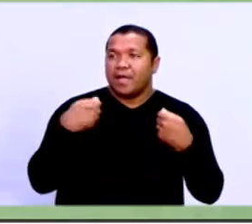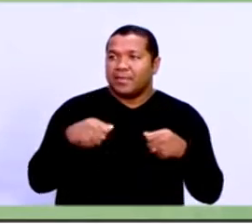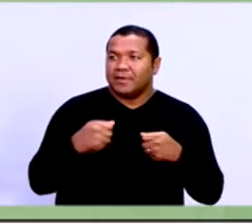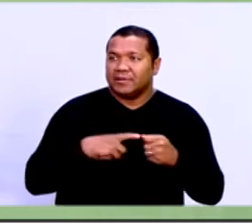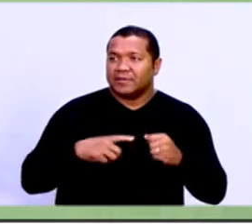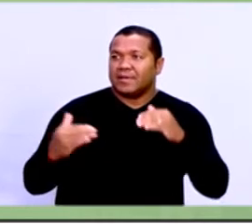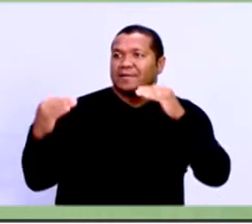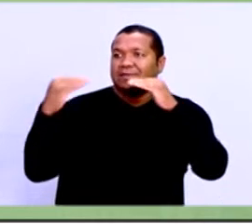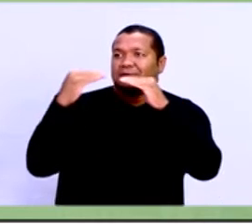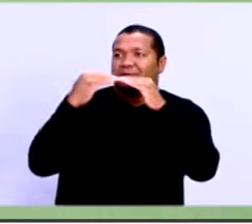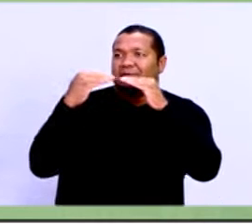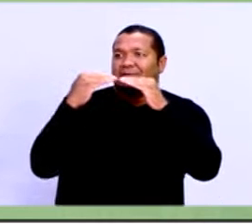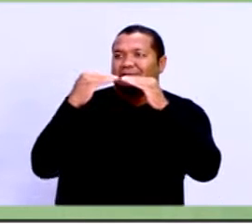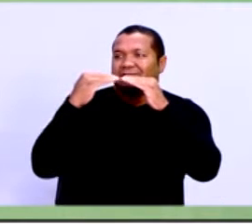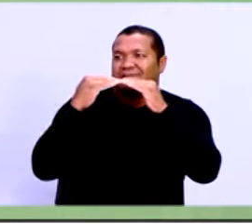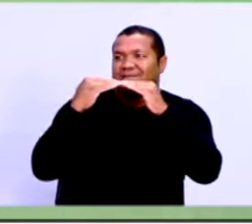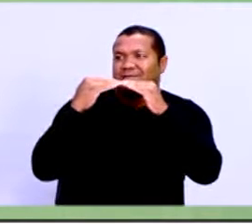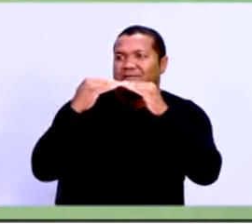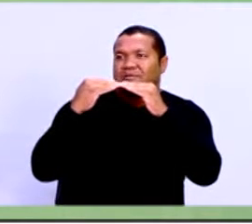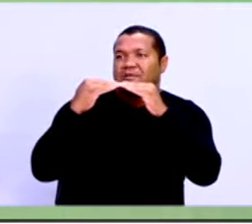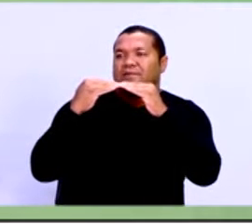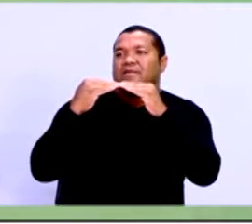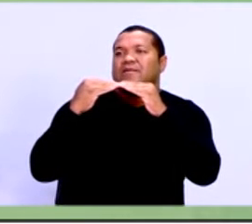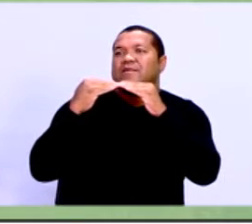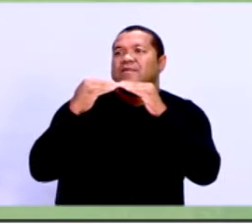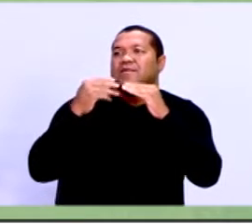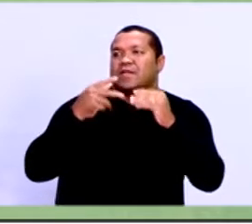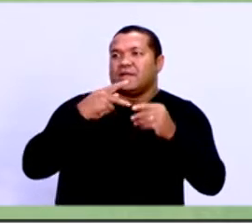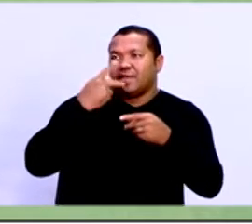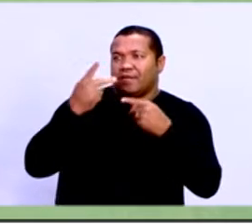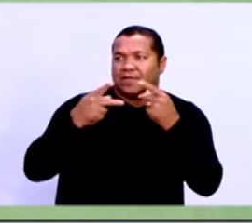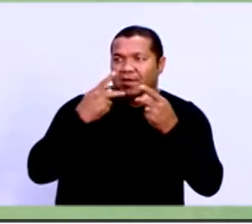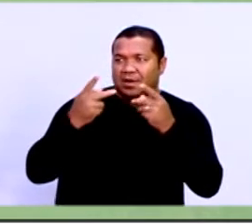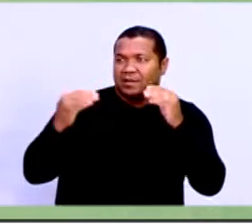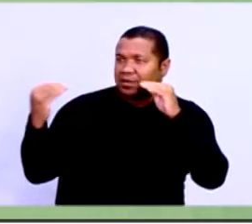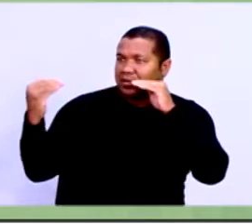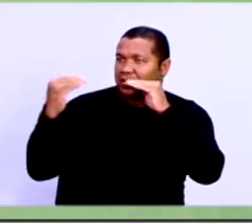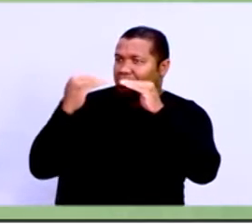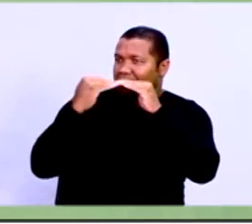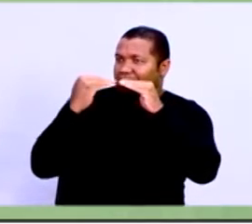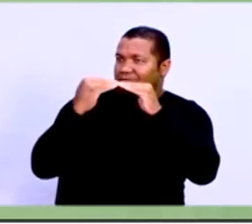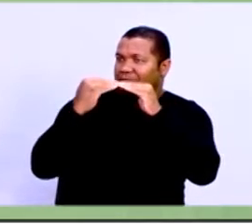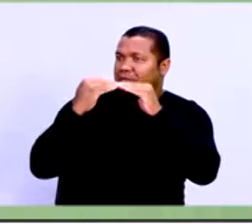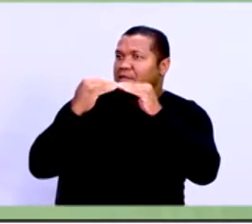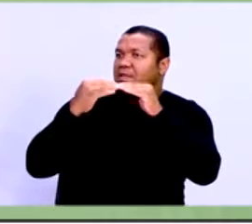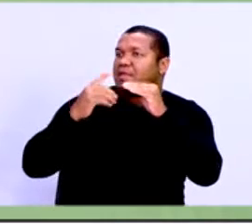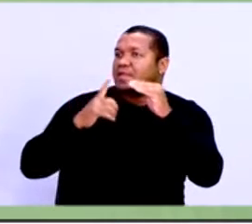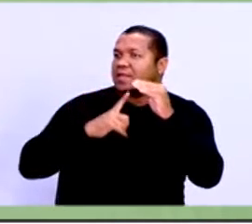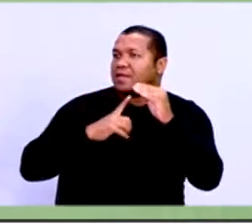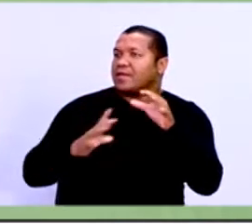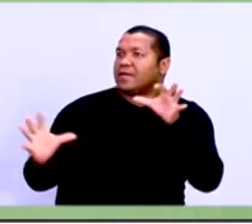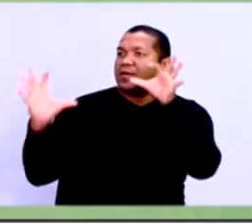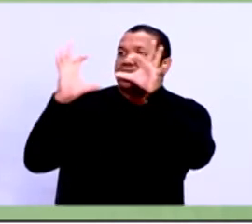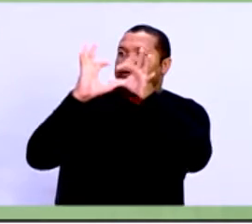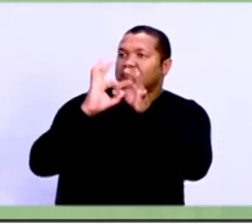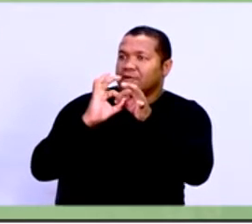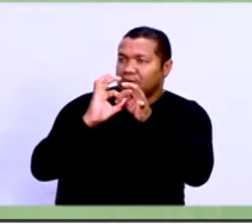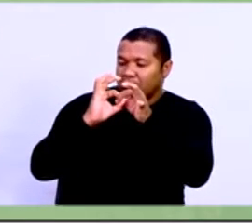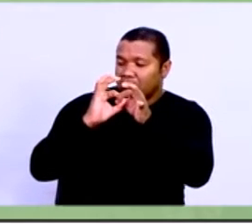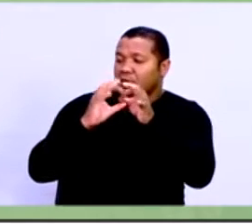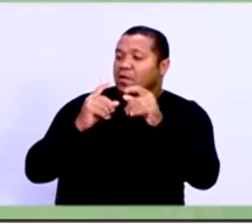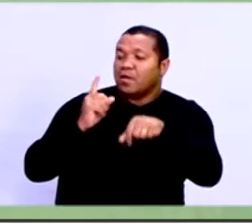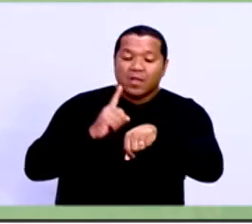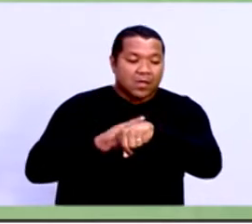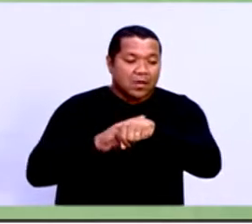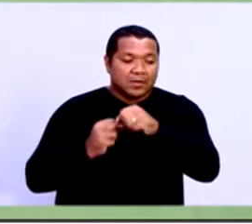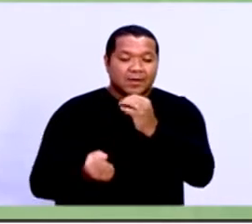sistema rode certinho ele tem que falar eles têm que ter a mesma parceria na hora de desenvolver e